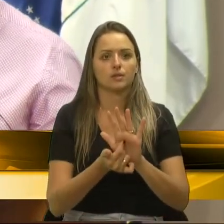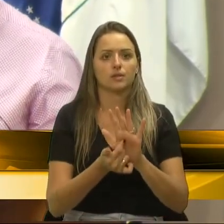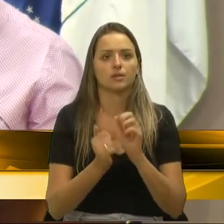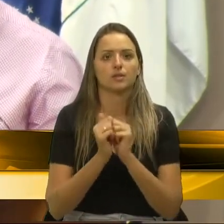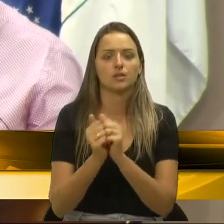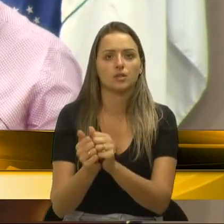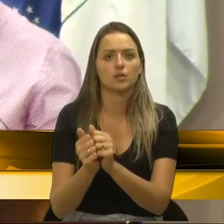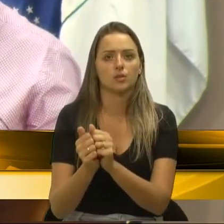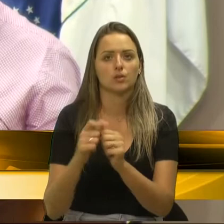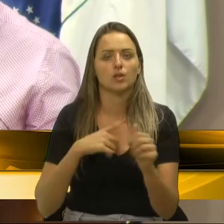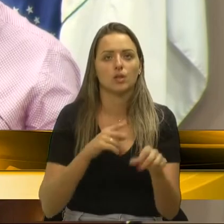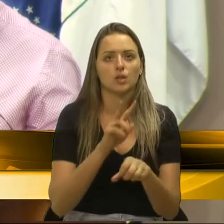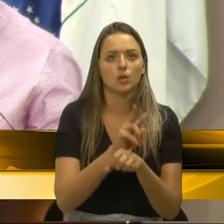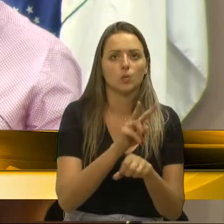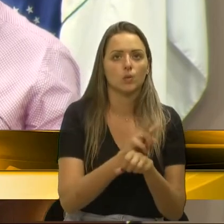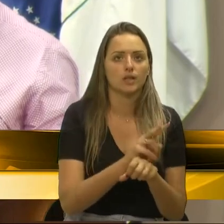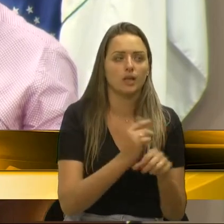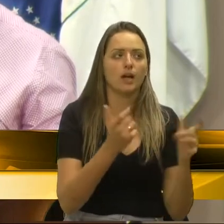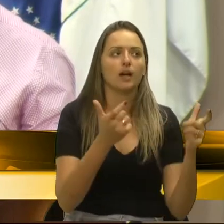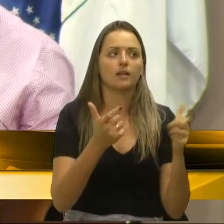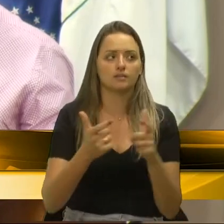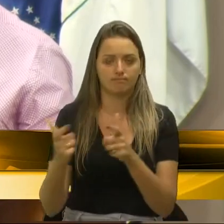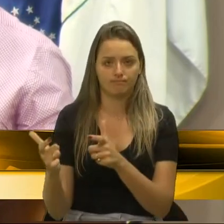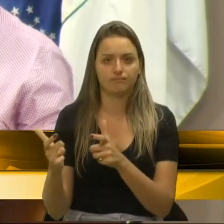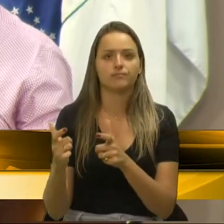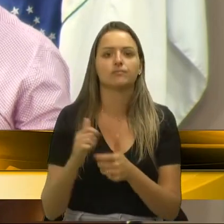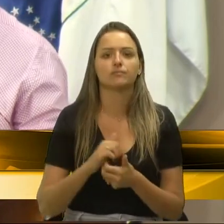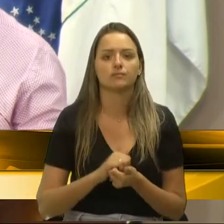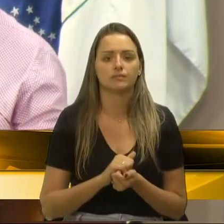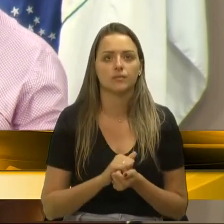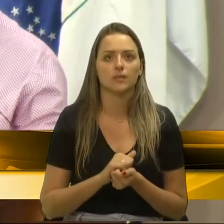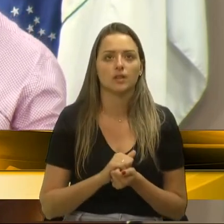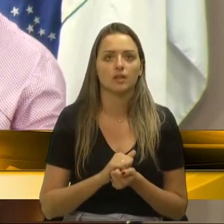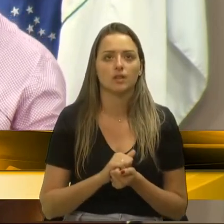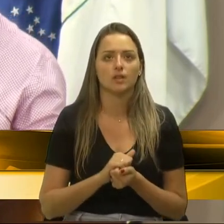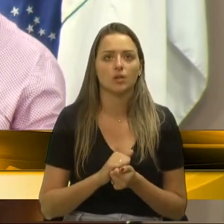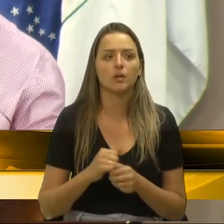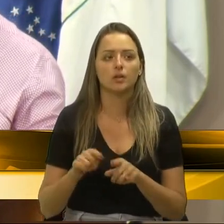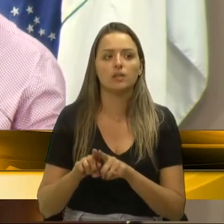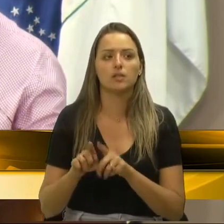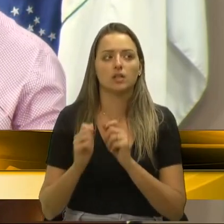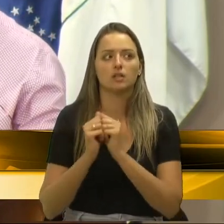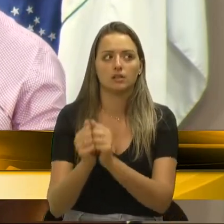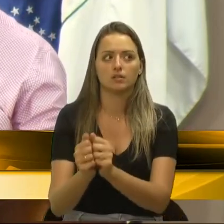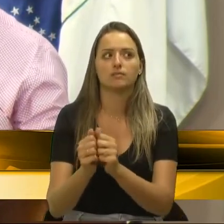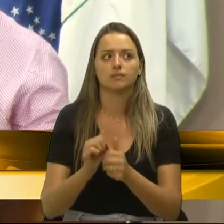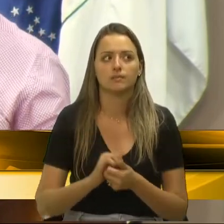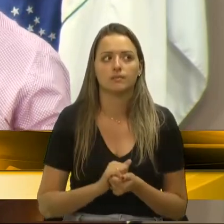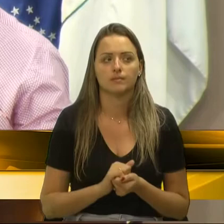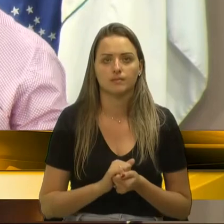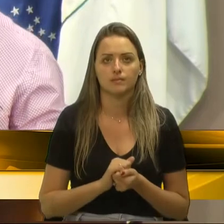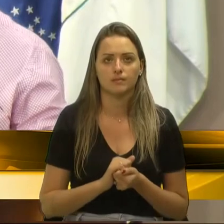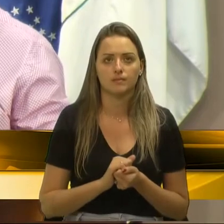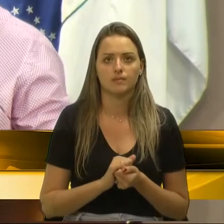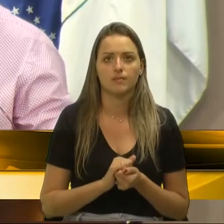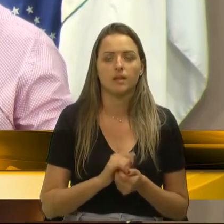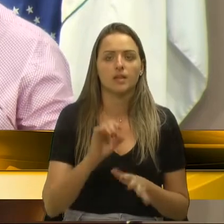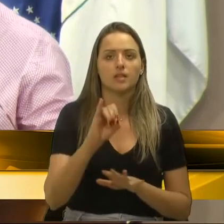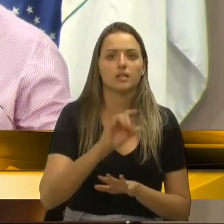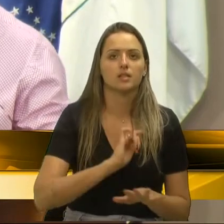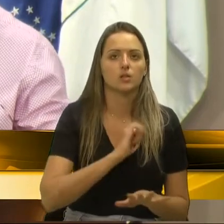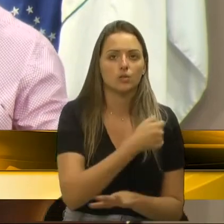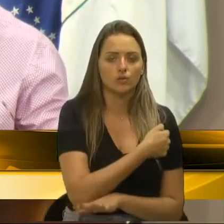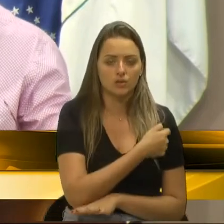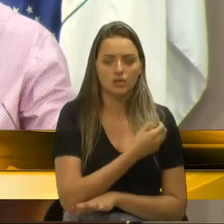brejo, cuida daquele espaço, plantou fruteira, o fiscal foi lá e notificou ele. Então, se o fiscal, o